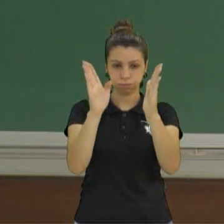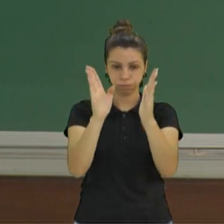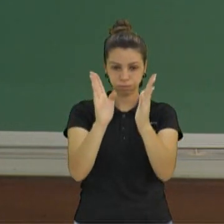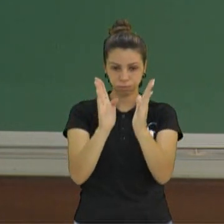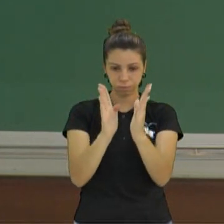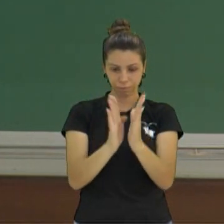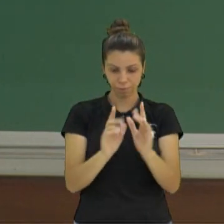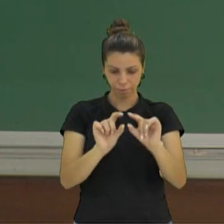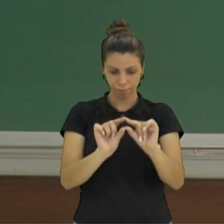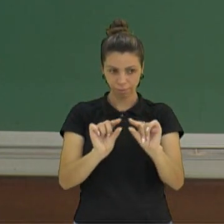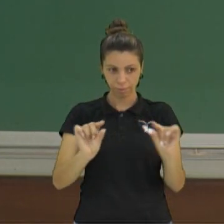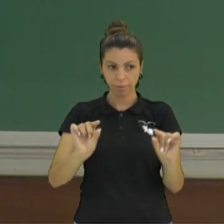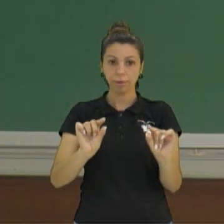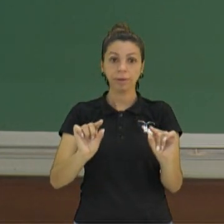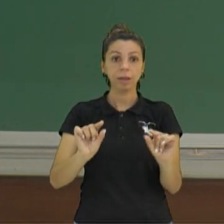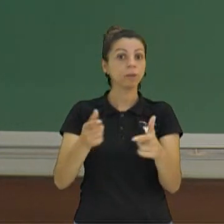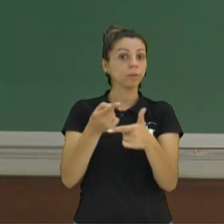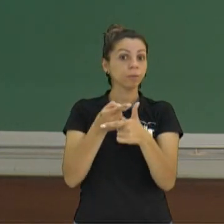10 à nona.